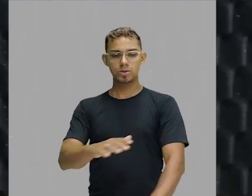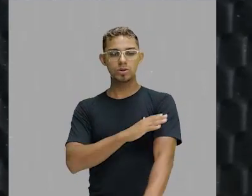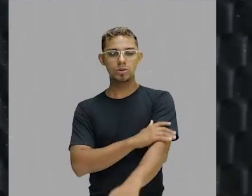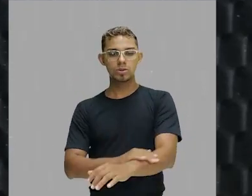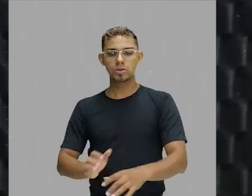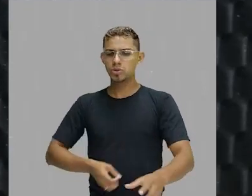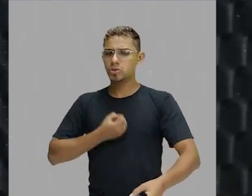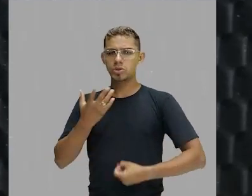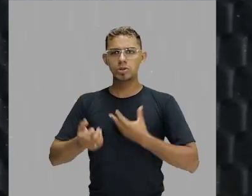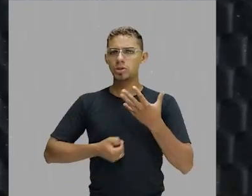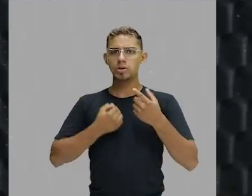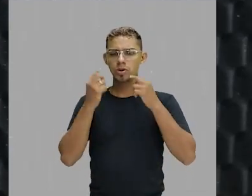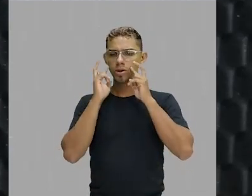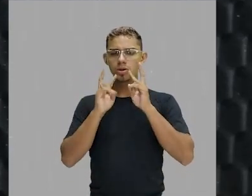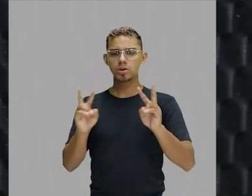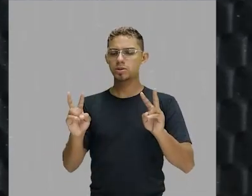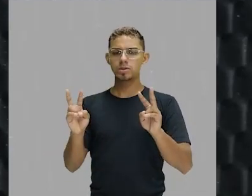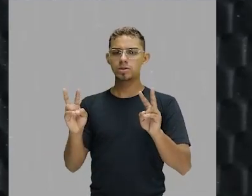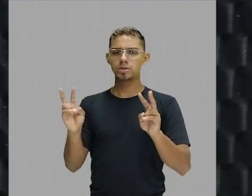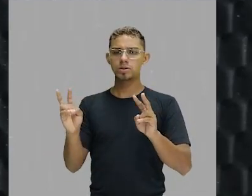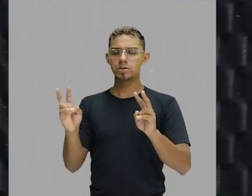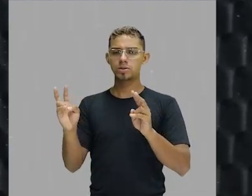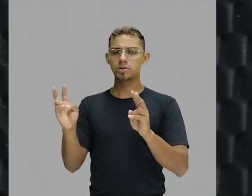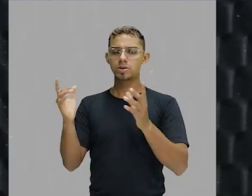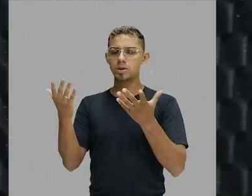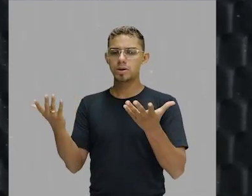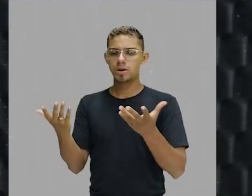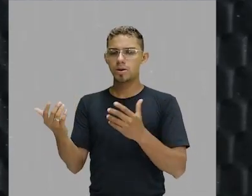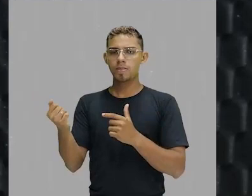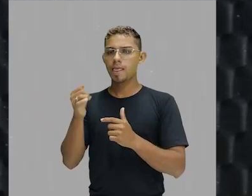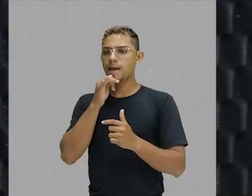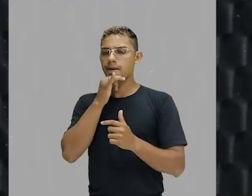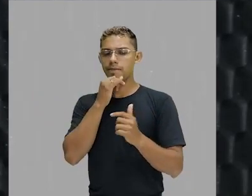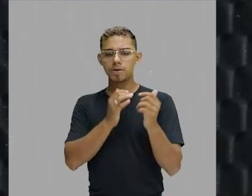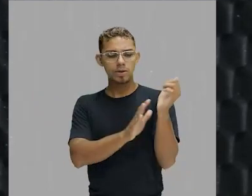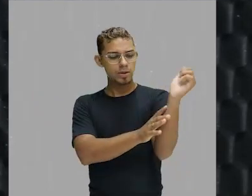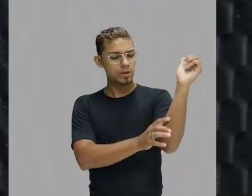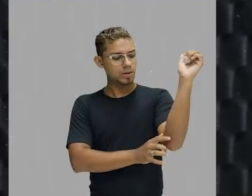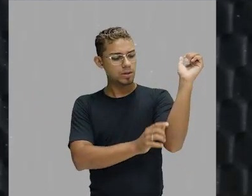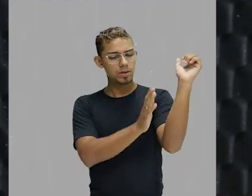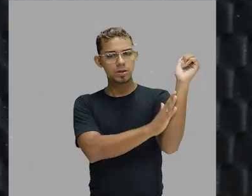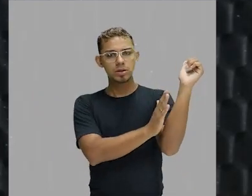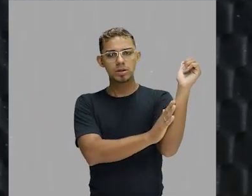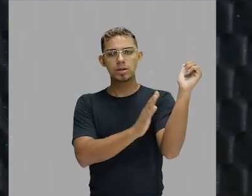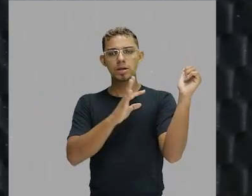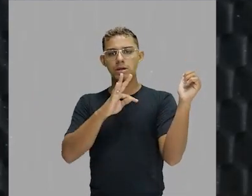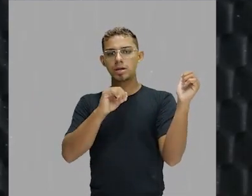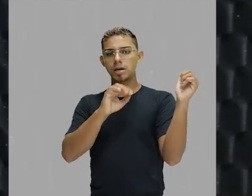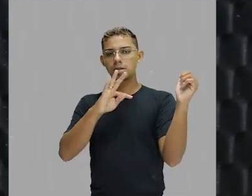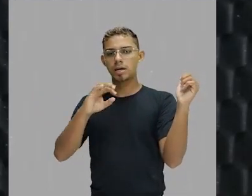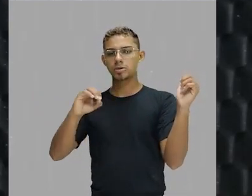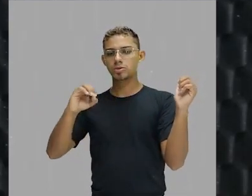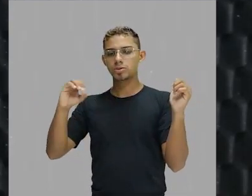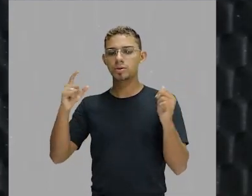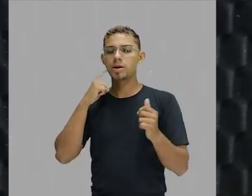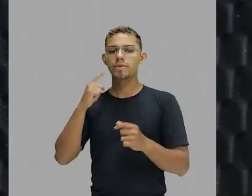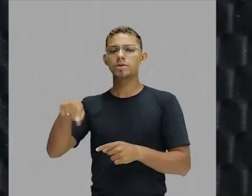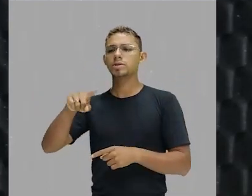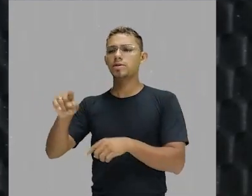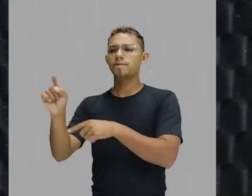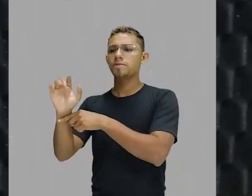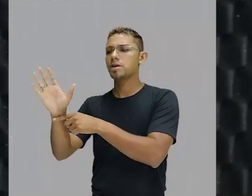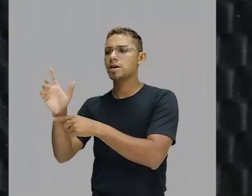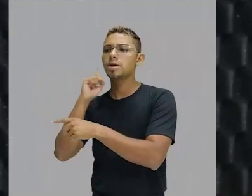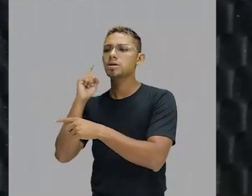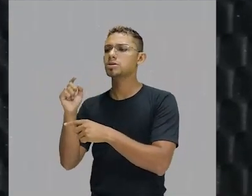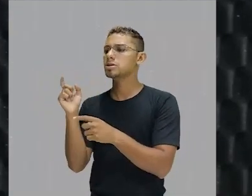tão elementar quanto as tatuagens estão em moda hoje em dia. É uma forma de expressão tão elementar quanto vocês veem vídeos de